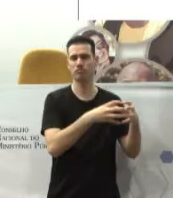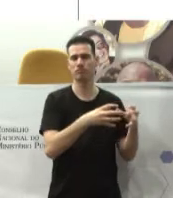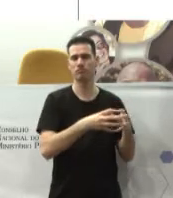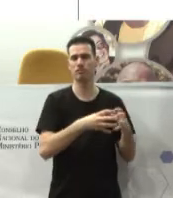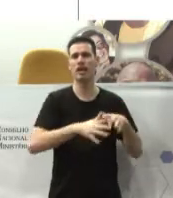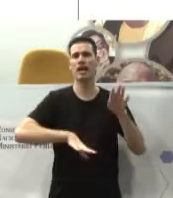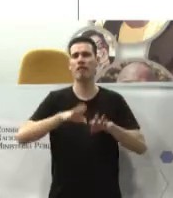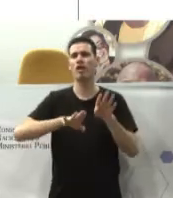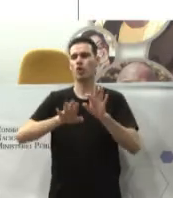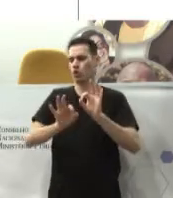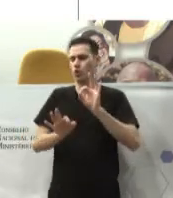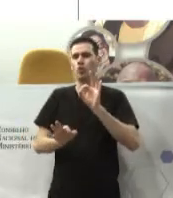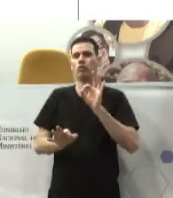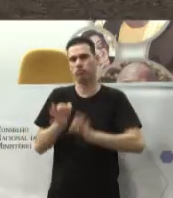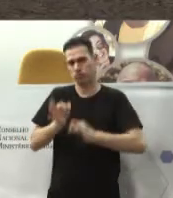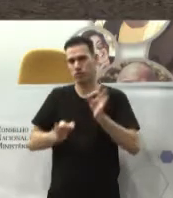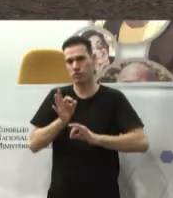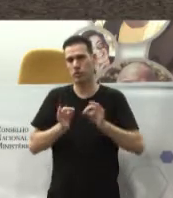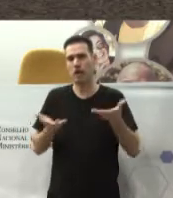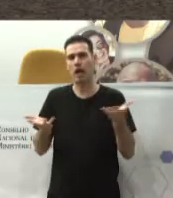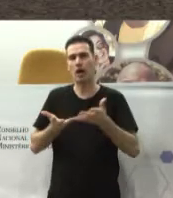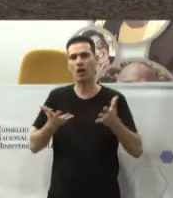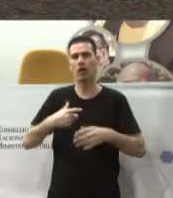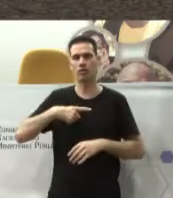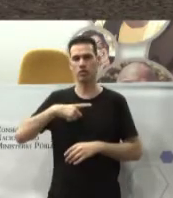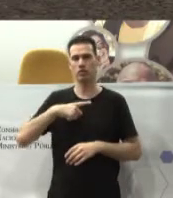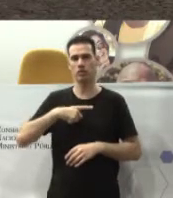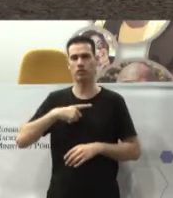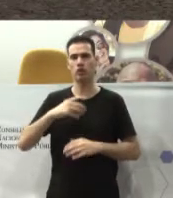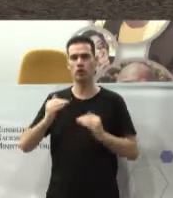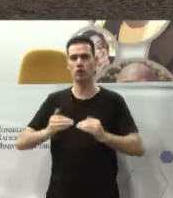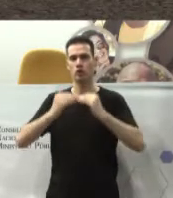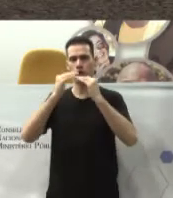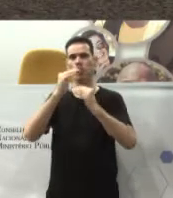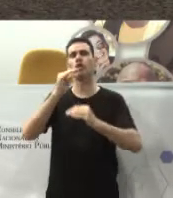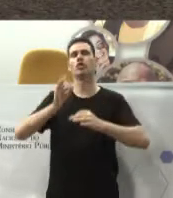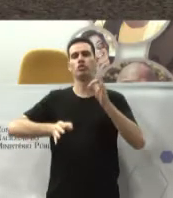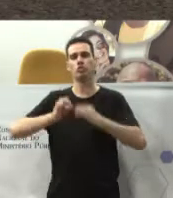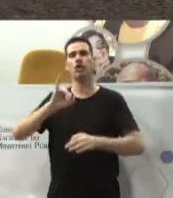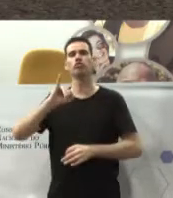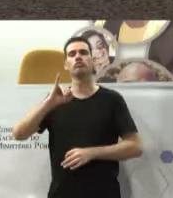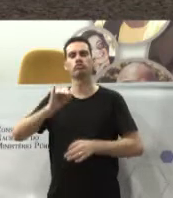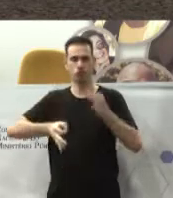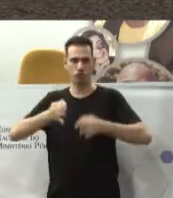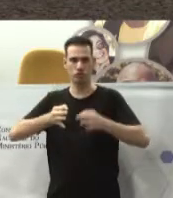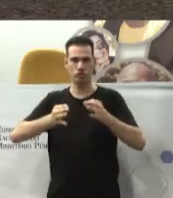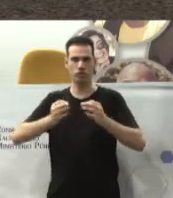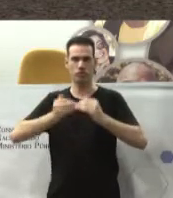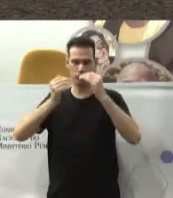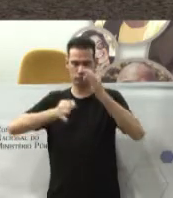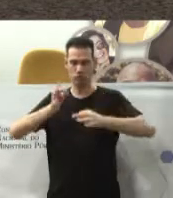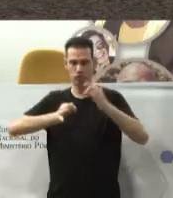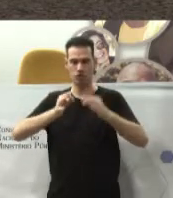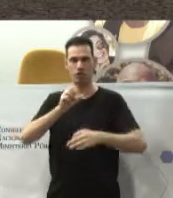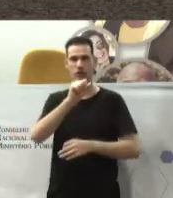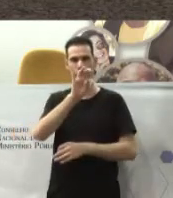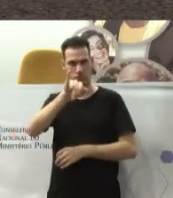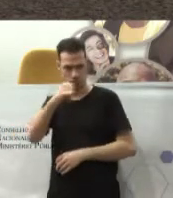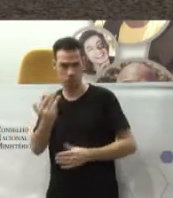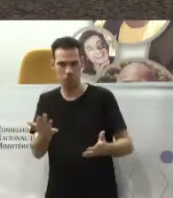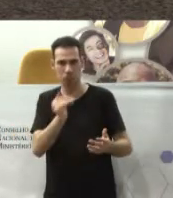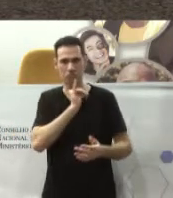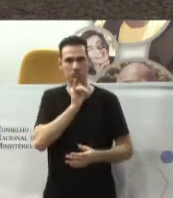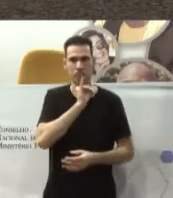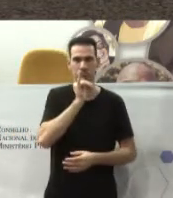obstante, o Judiciário, e agora muito recentemente, o Superior Tribunal de Justiça, tem afirmado que sim, temos atribuição